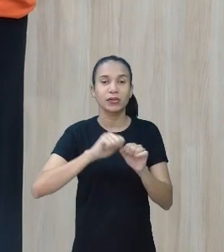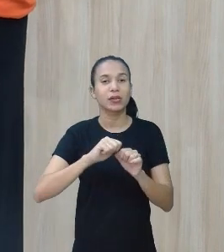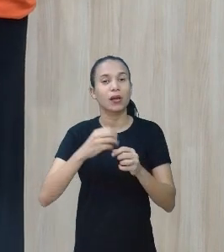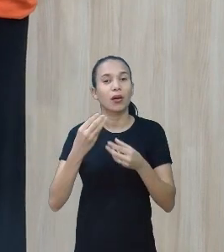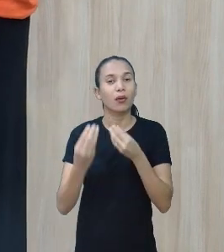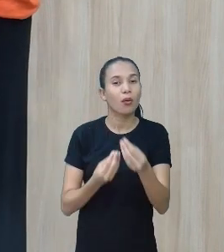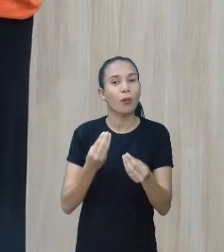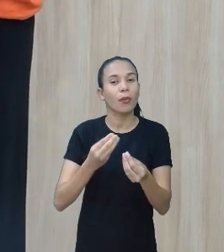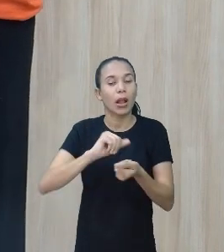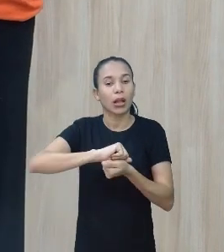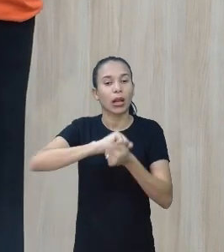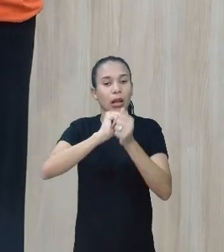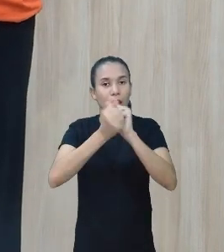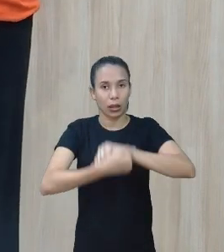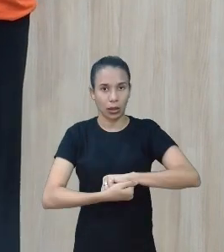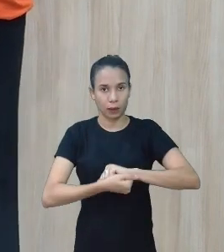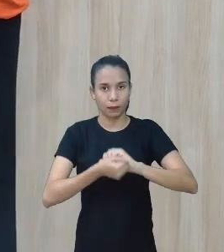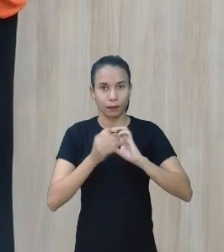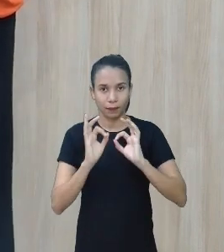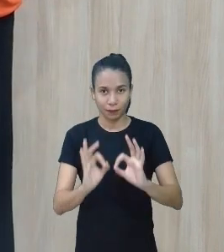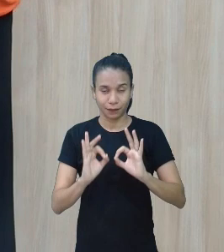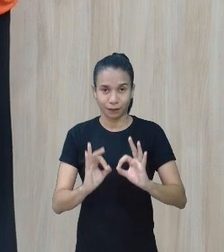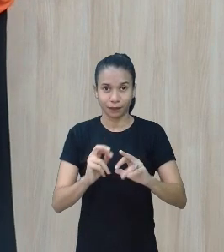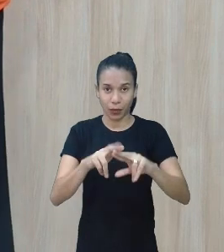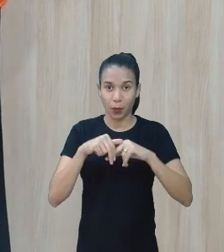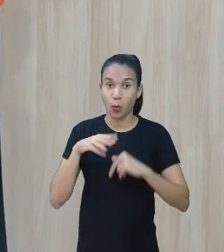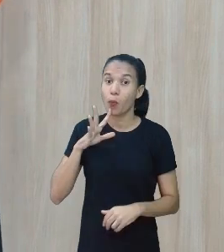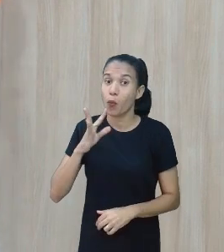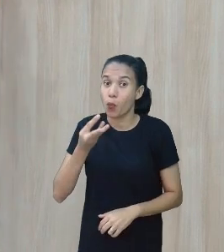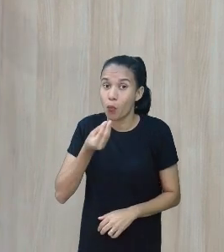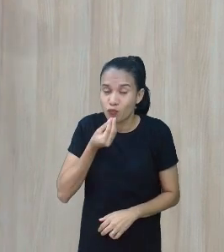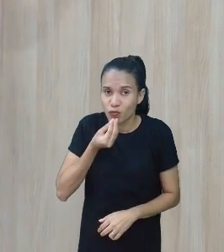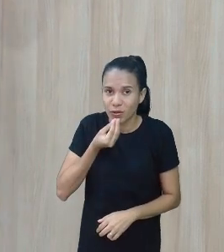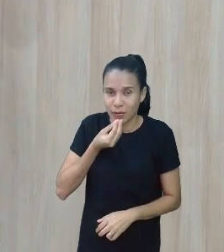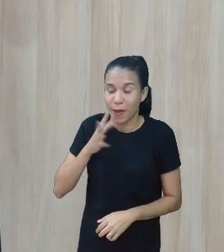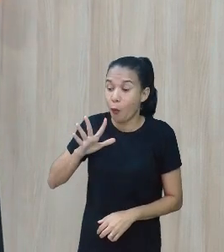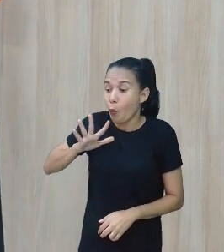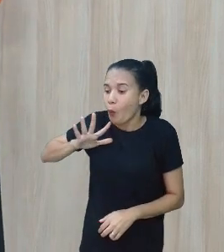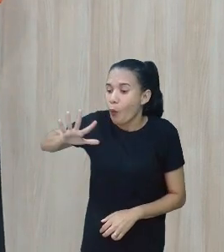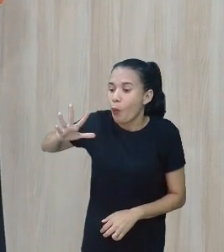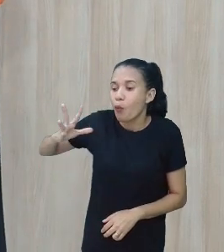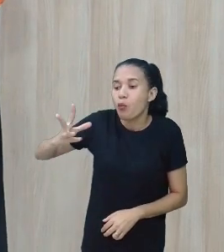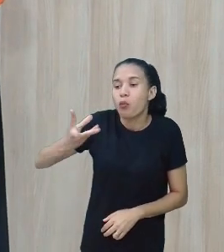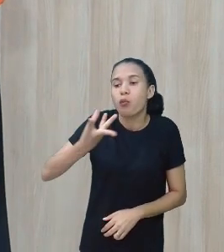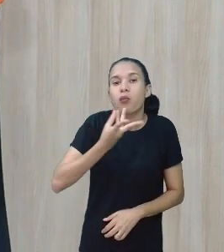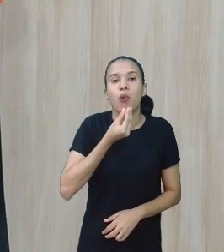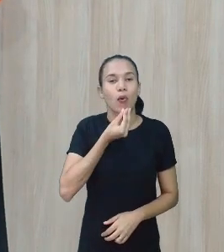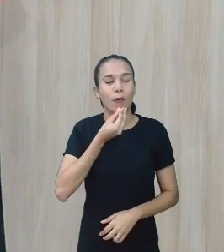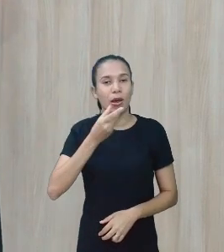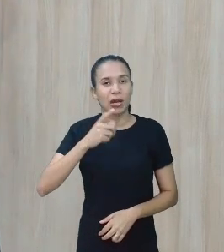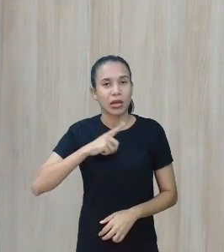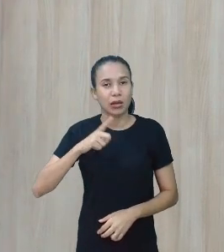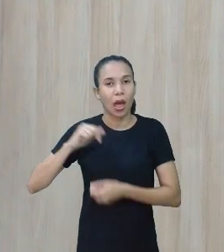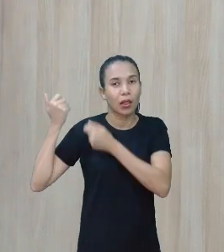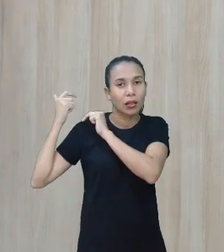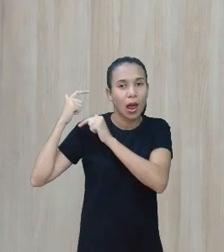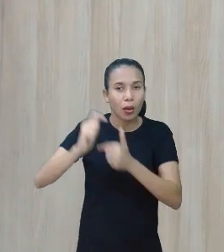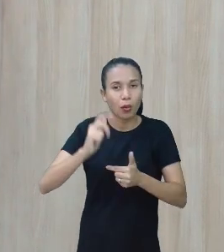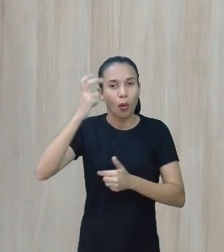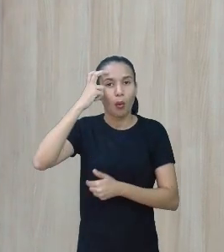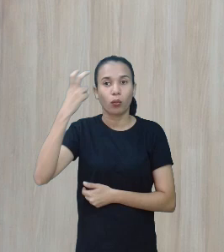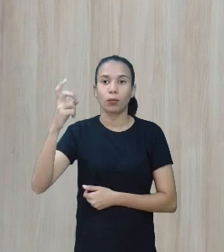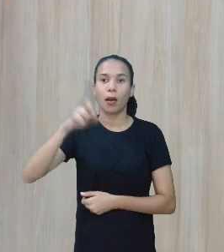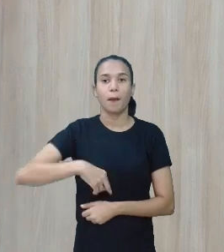essas adequações, tá? Então, o conhecimento de mundo, aquilo que você traz de bagagem cultural,